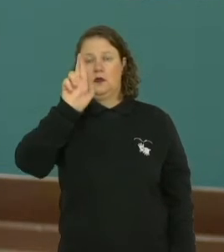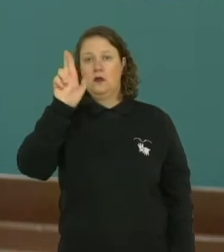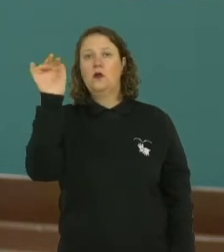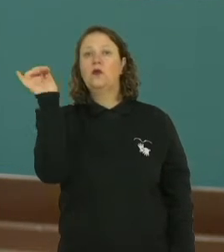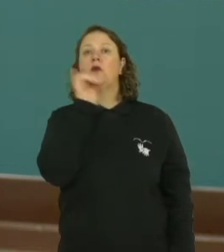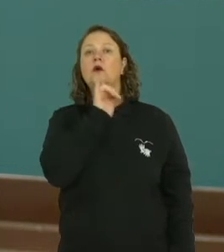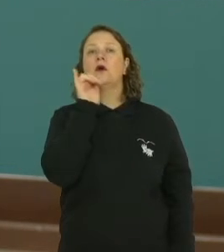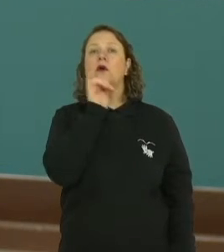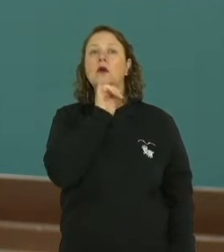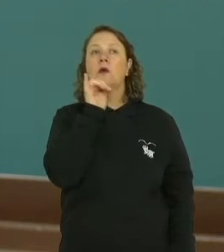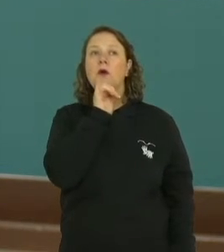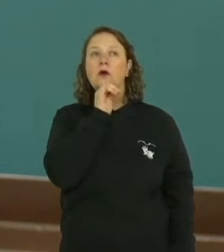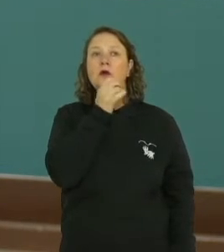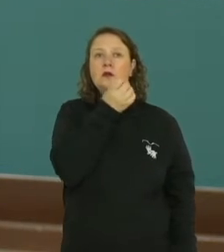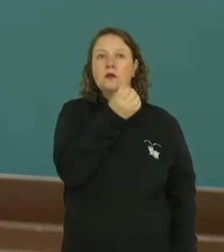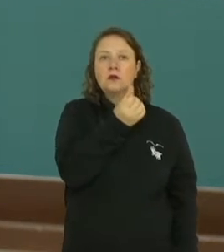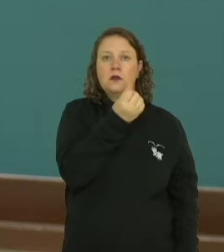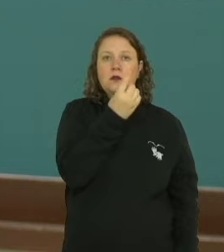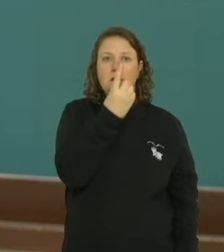esse combustível é de